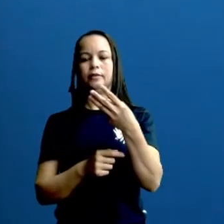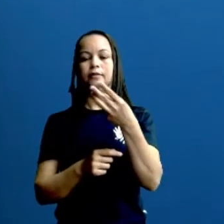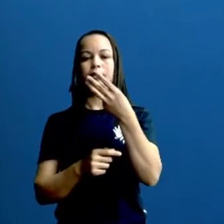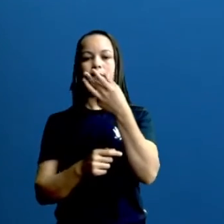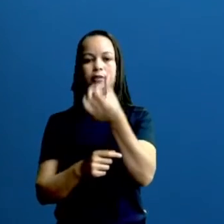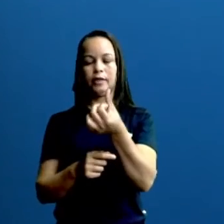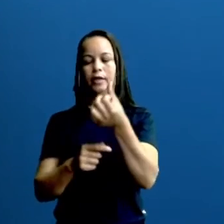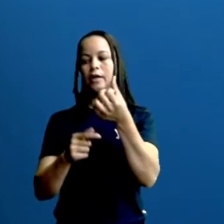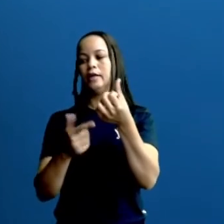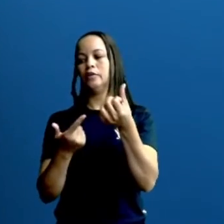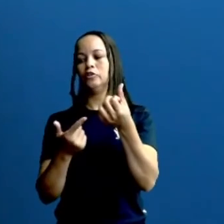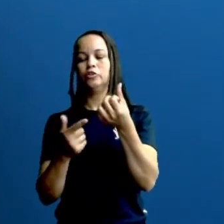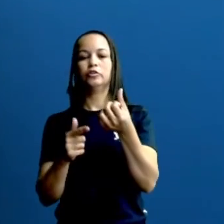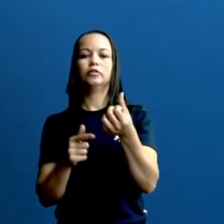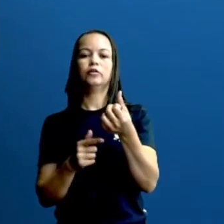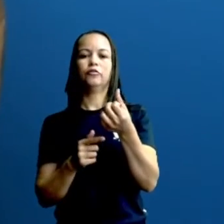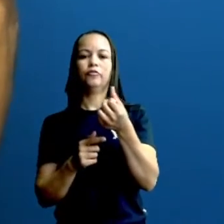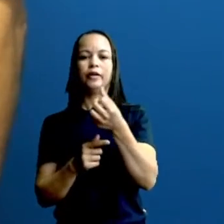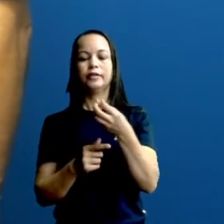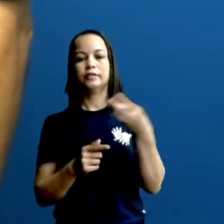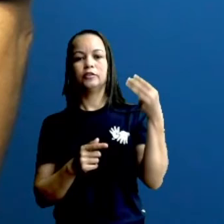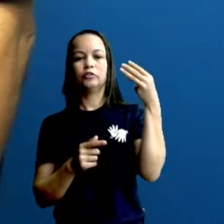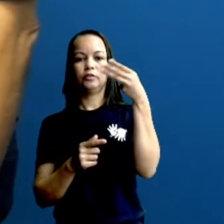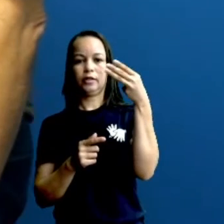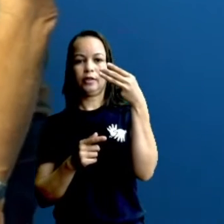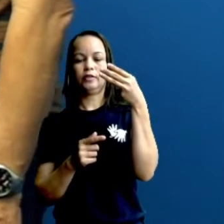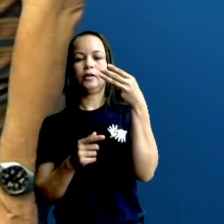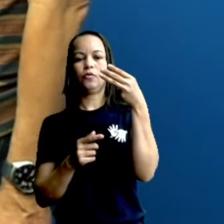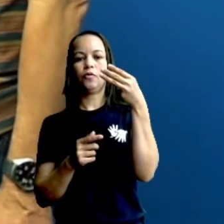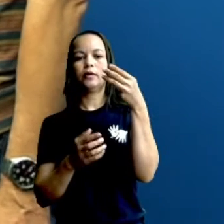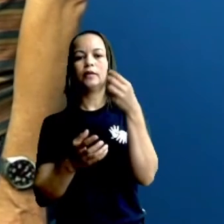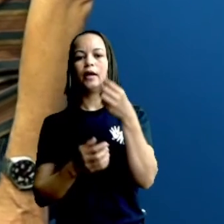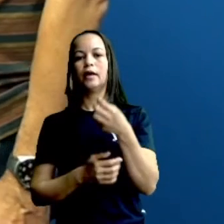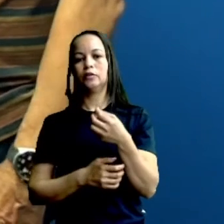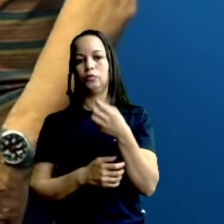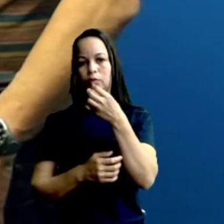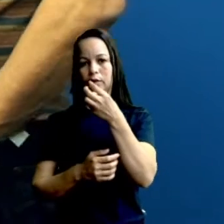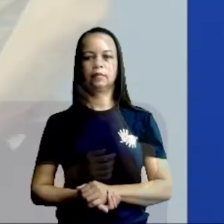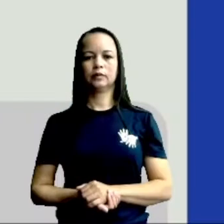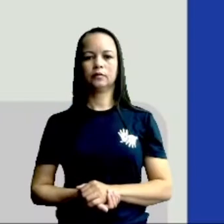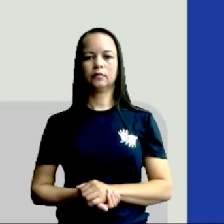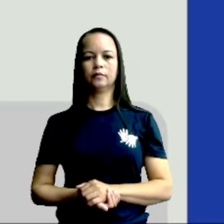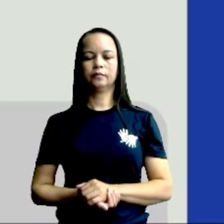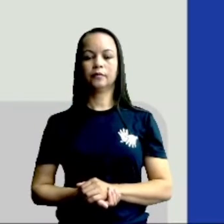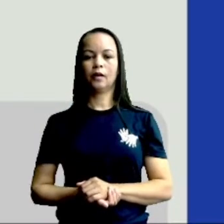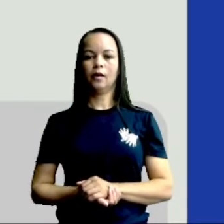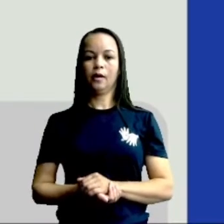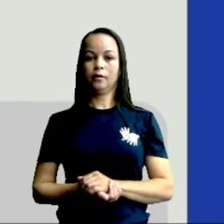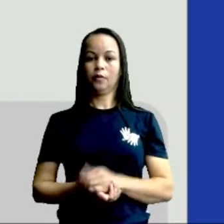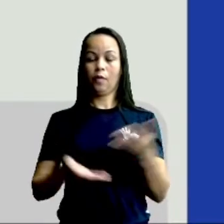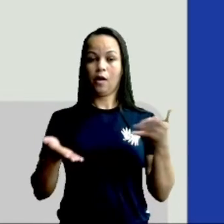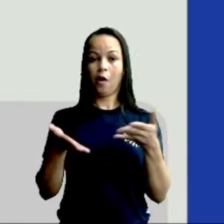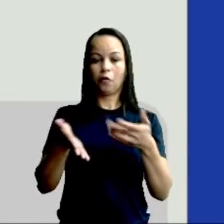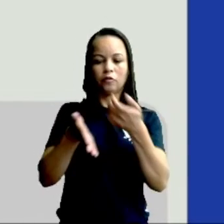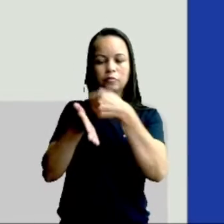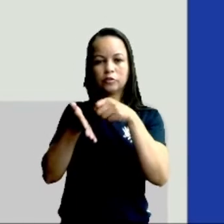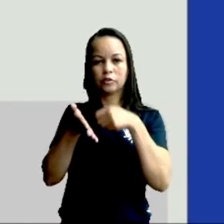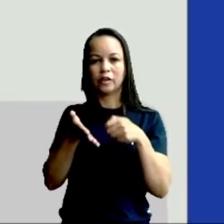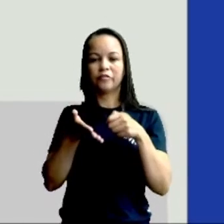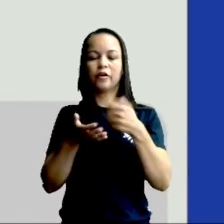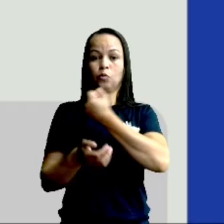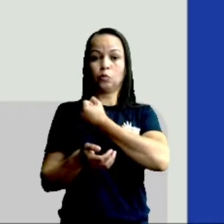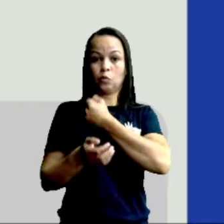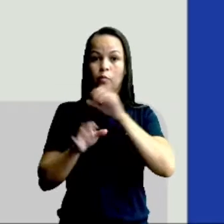ao quadrado vezes 3 ao quadrado. Beleza. Então, vamos escrever aqui os números individualmente.